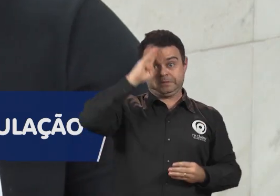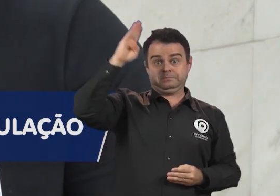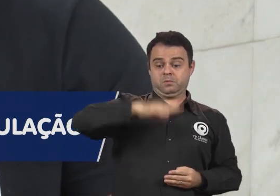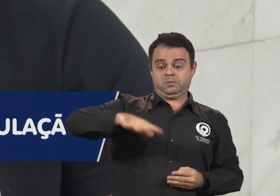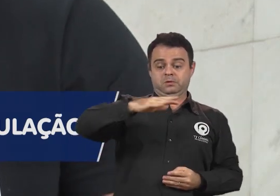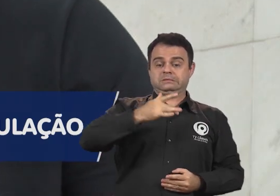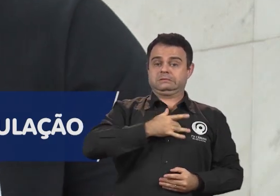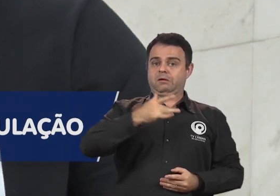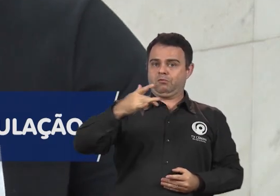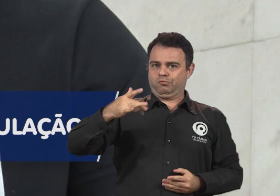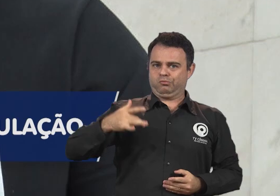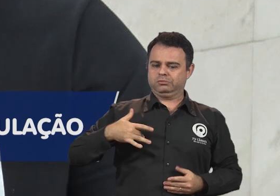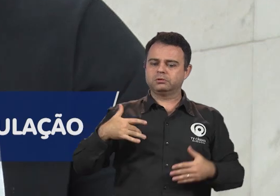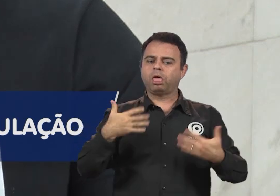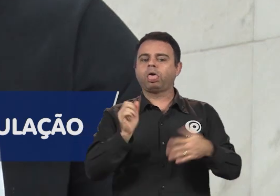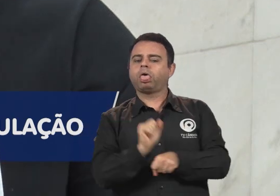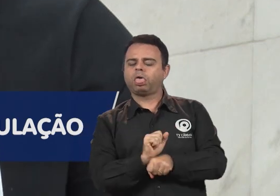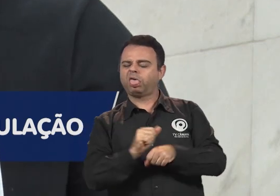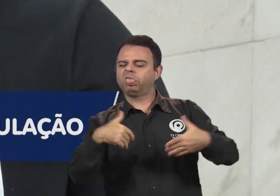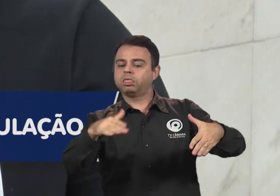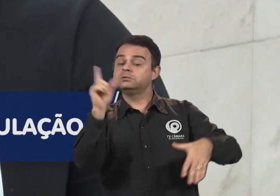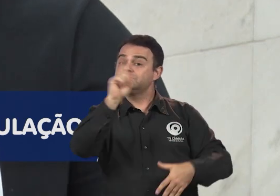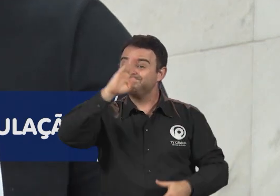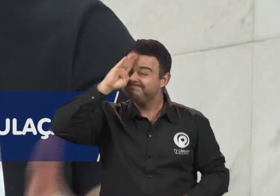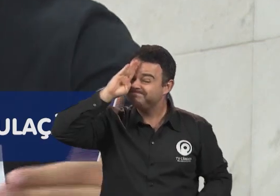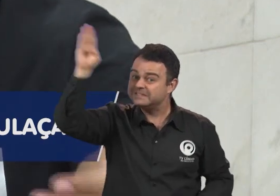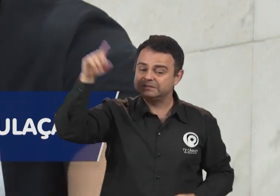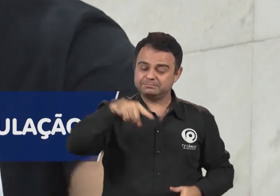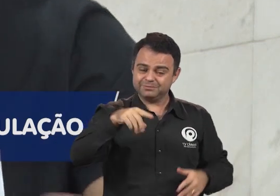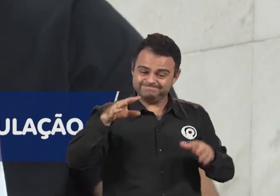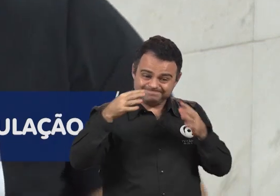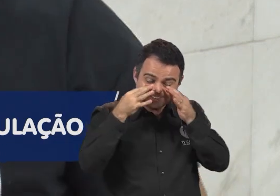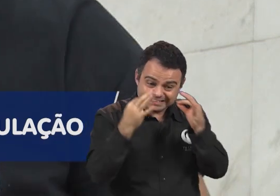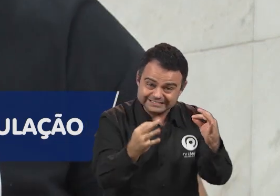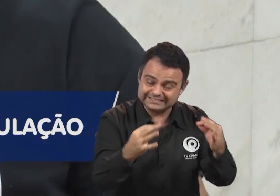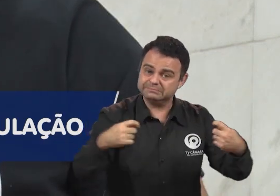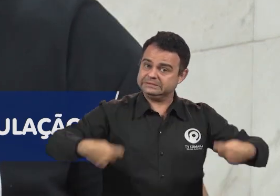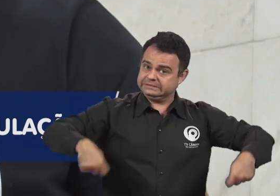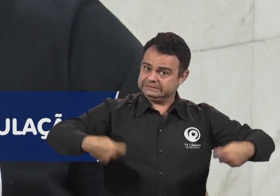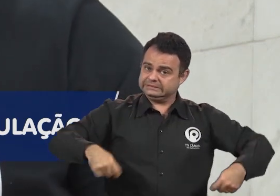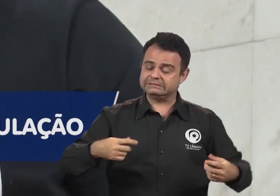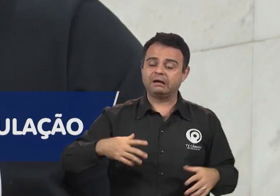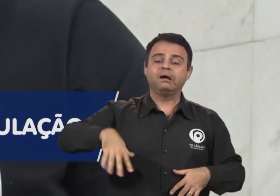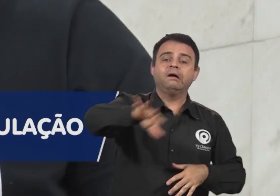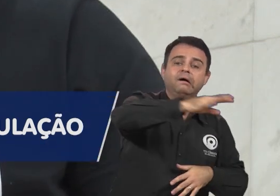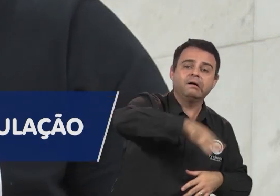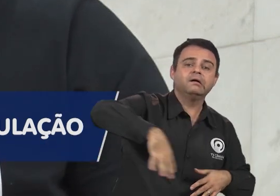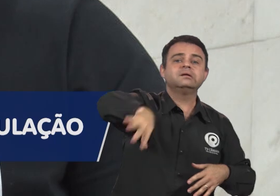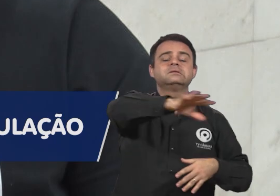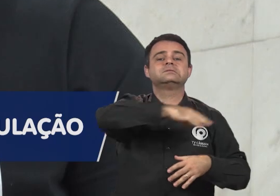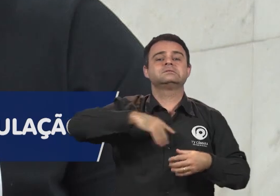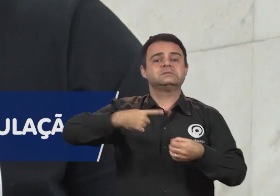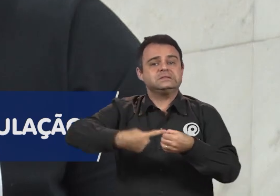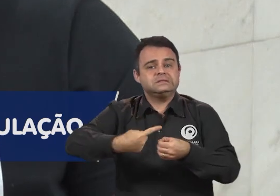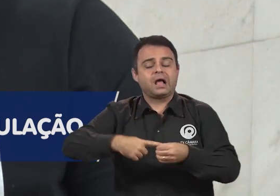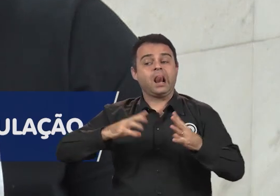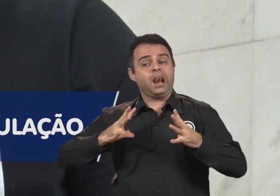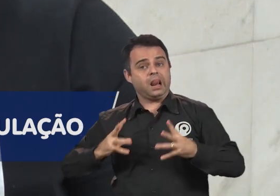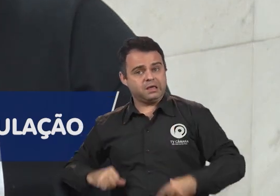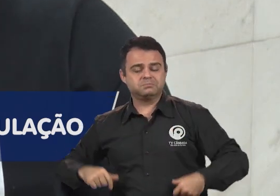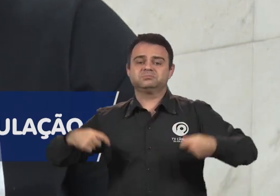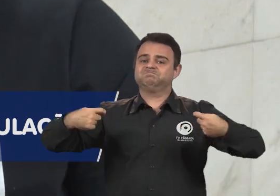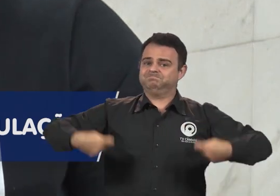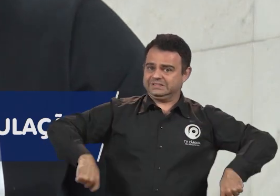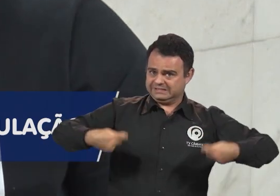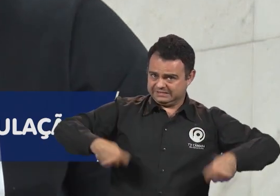que, ao meu ver, não pode esperar, saúde é prioridade, no aspecto da limpeza da nossa cidade, mas a gente tem apresentado